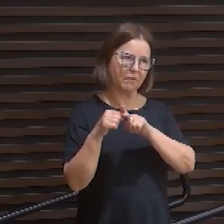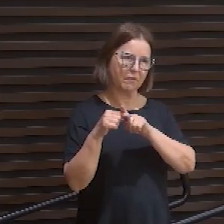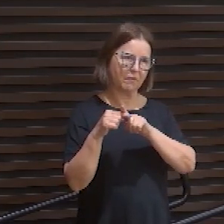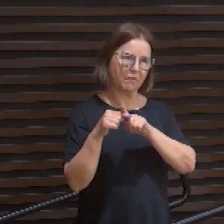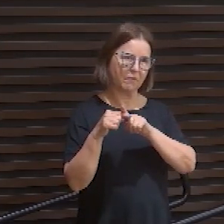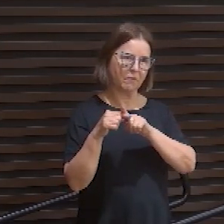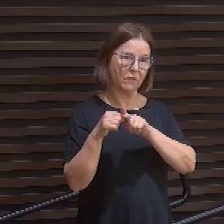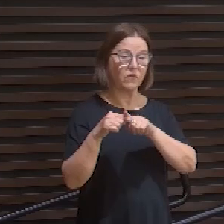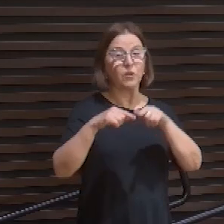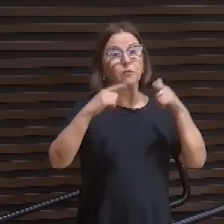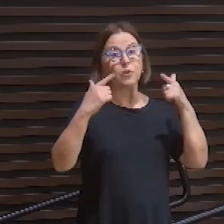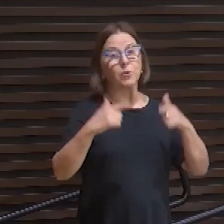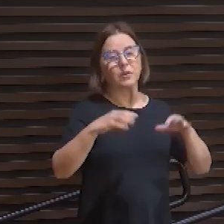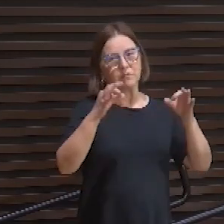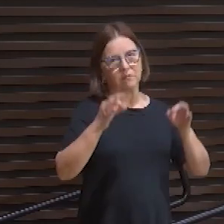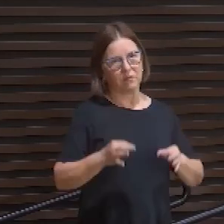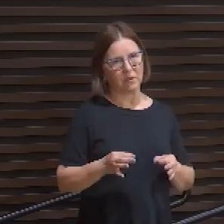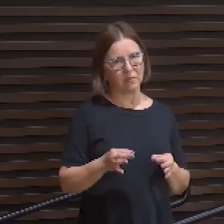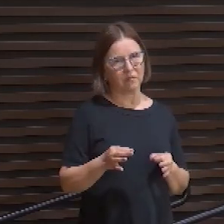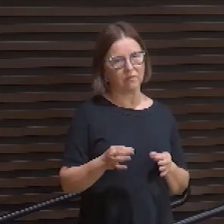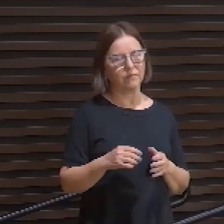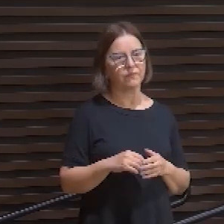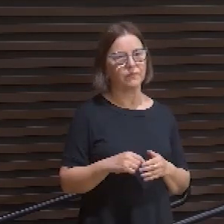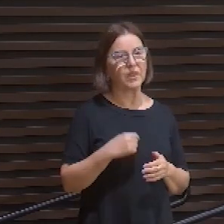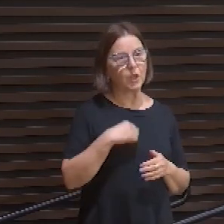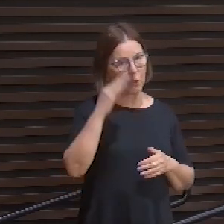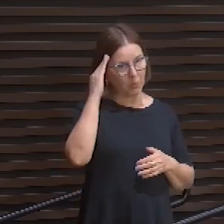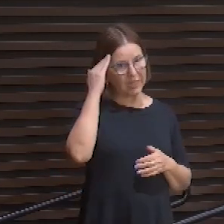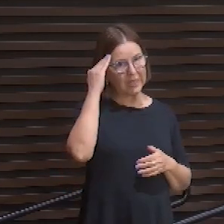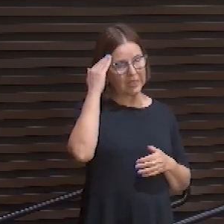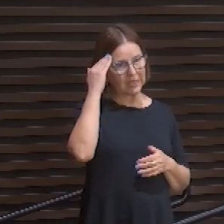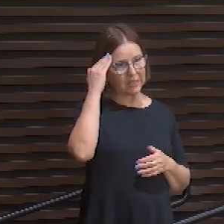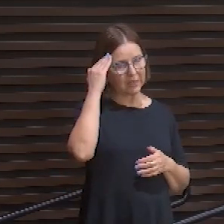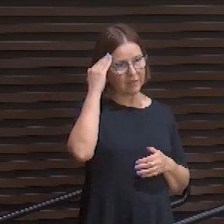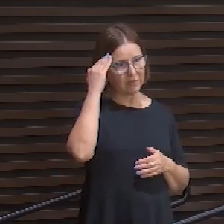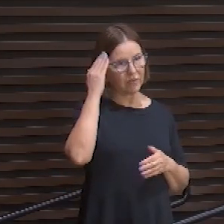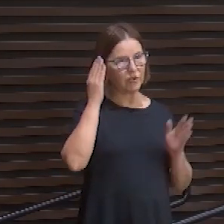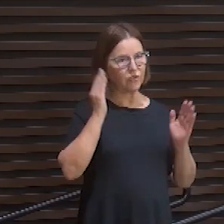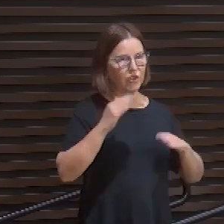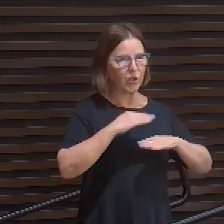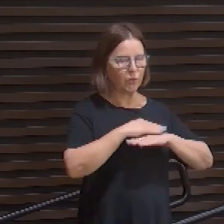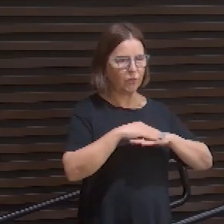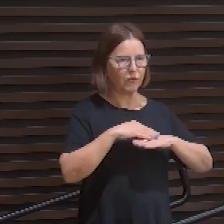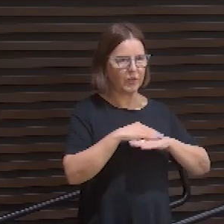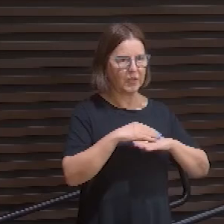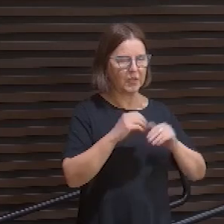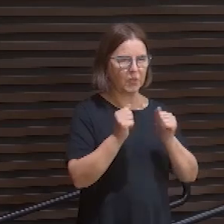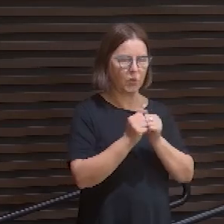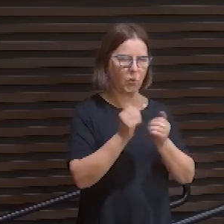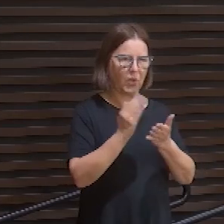o palco. Eu entendo assim, já conversei com alguns